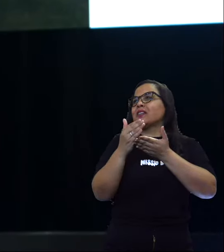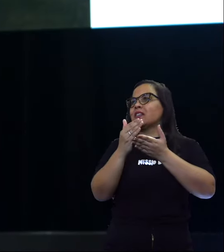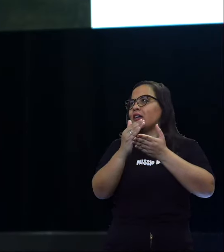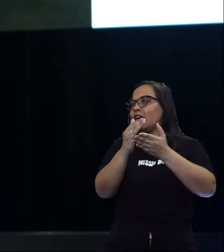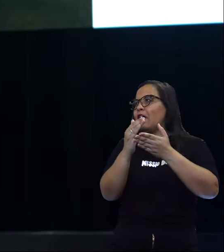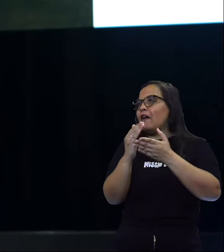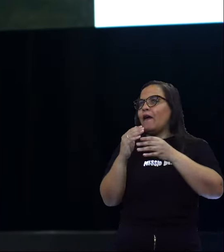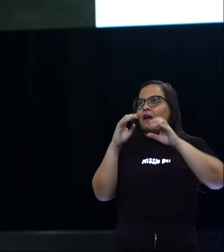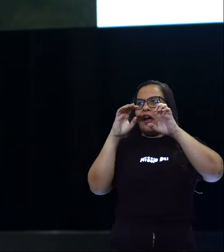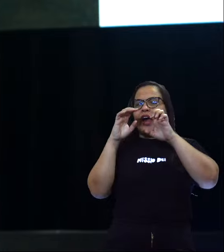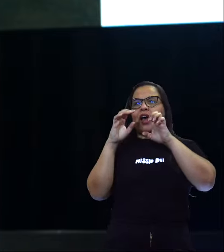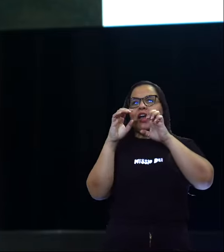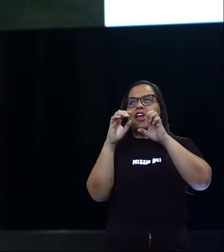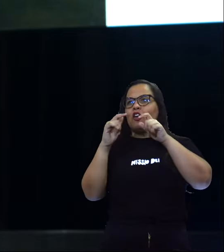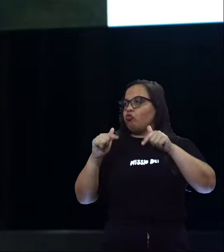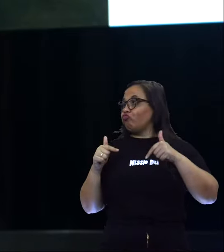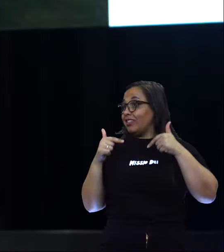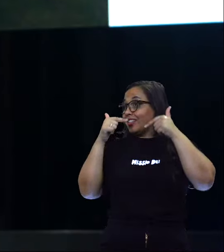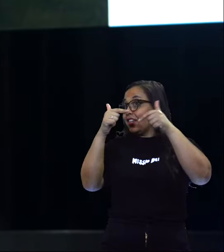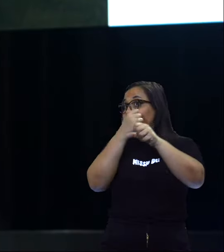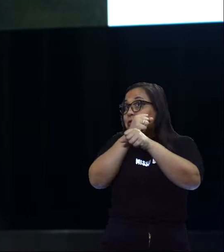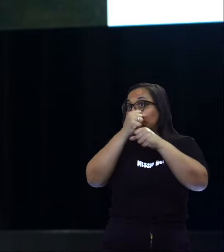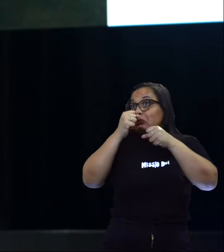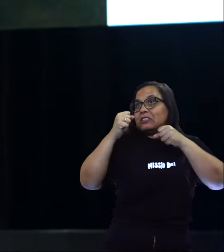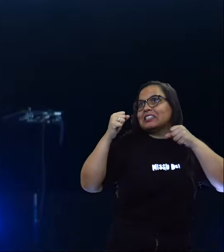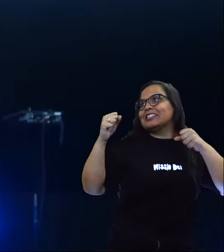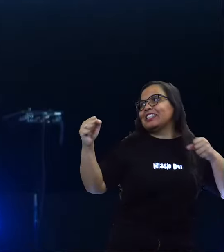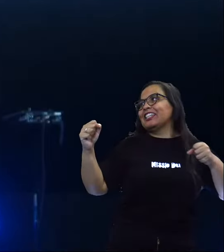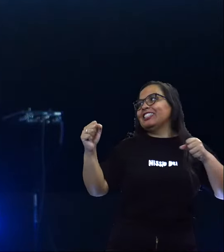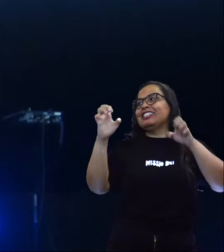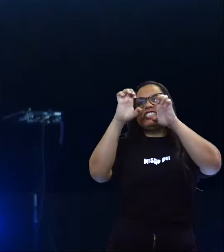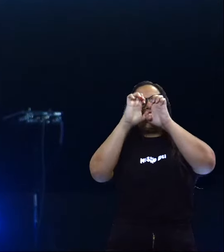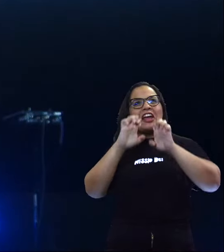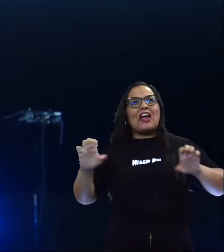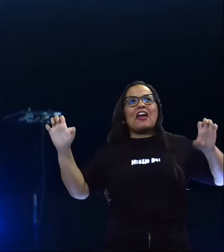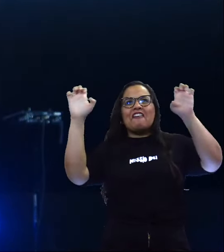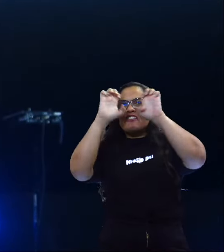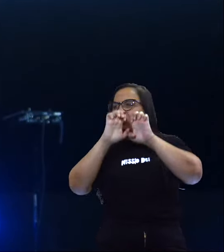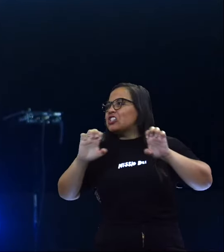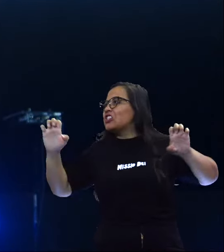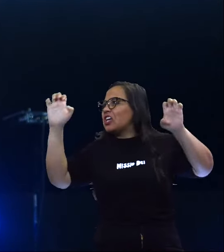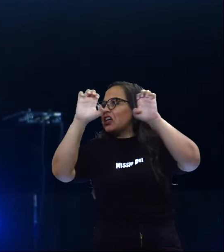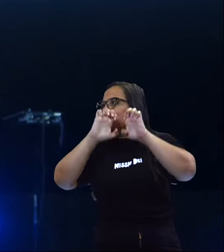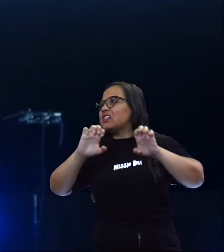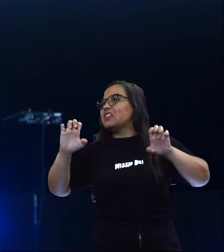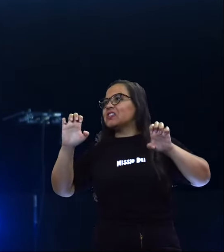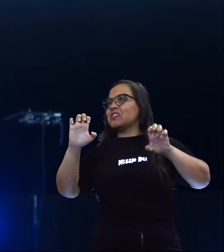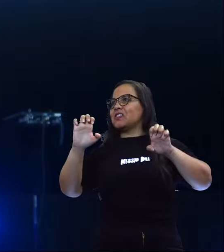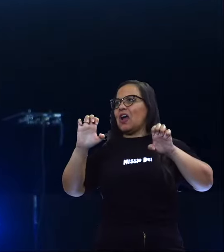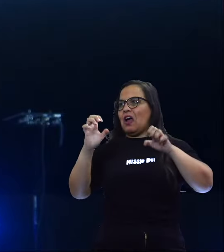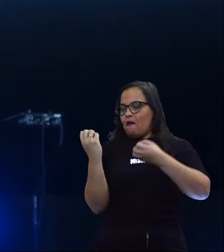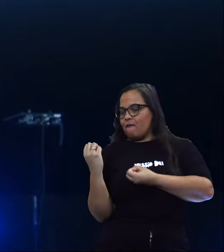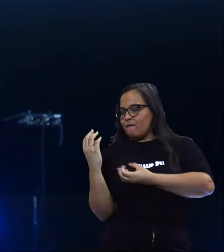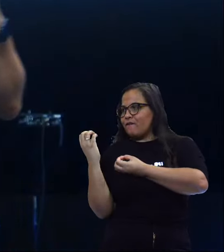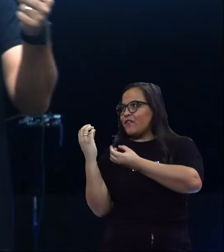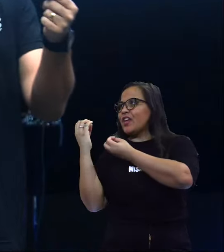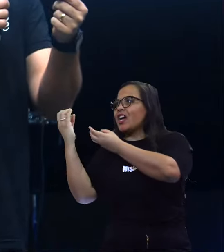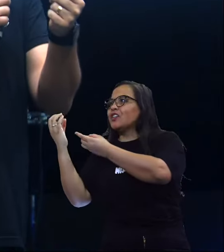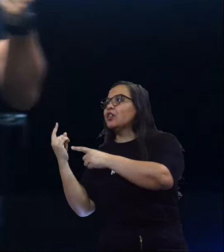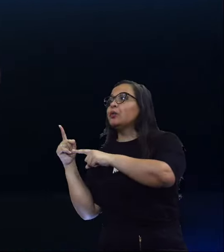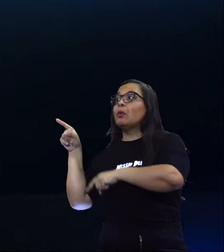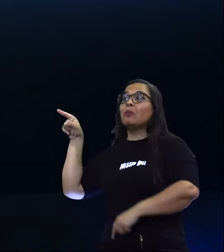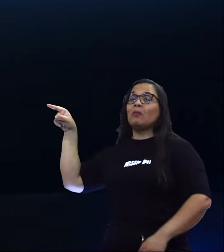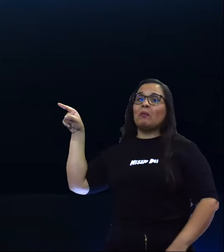ele simplesmente ia deixar de viver coisas grandes com Deus. Onde estão os outros Calebs dos nossos dias, que continuam mesmo em meio aos